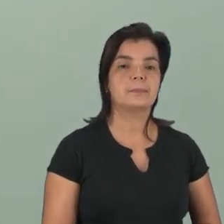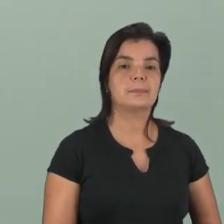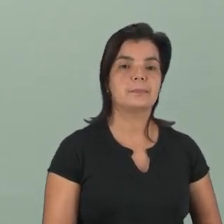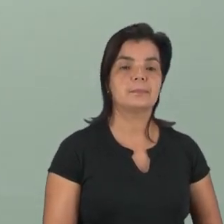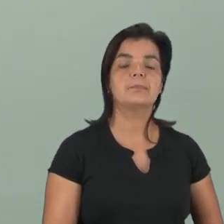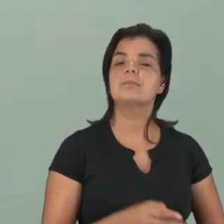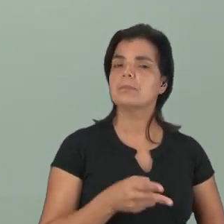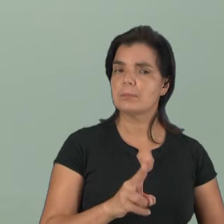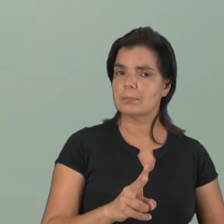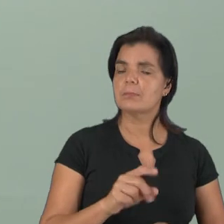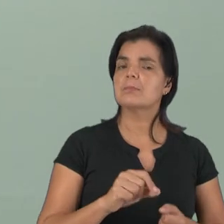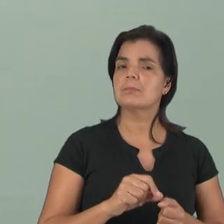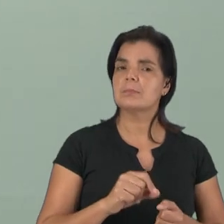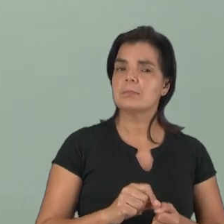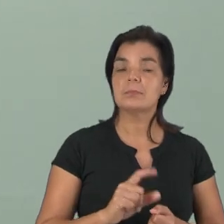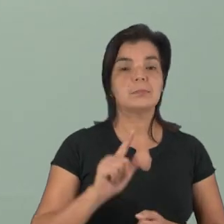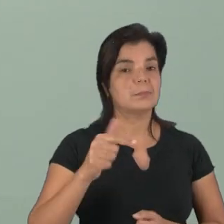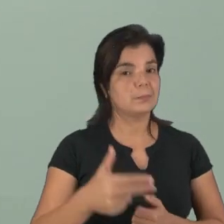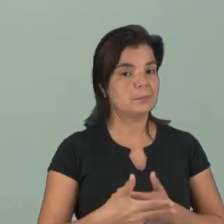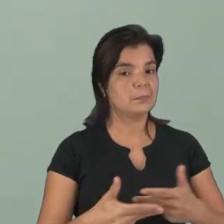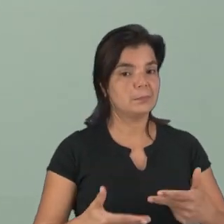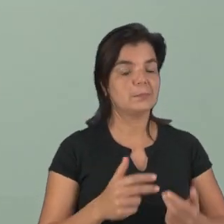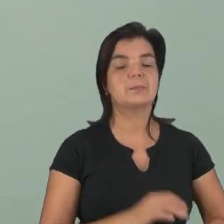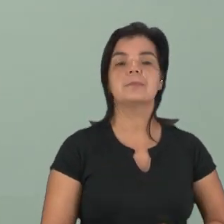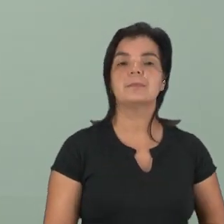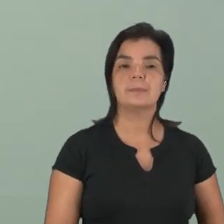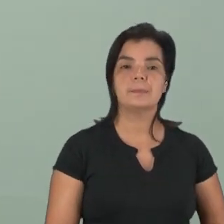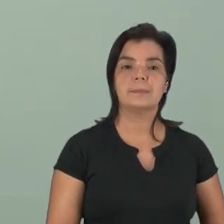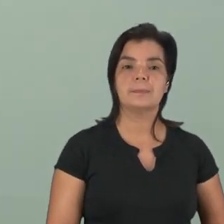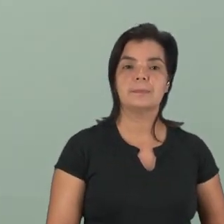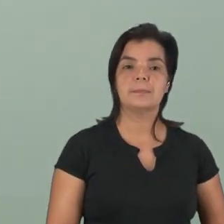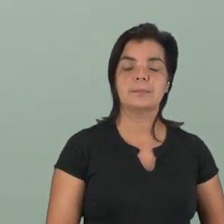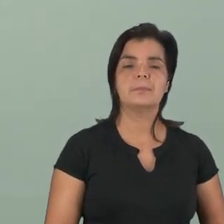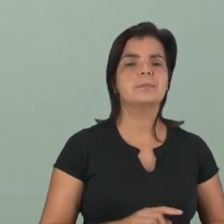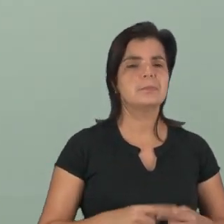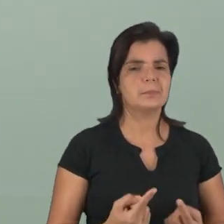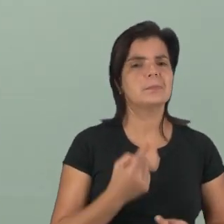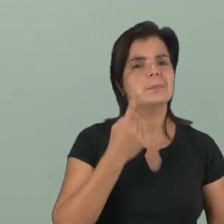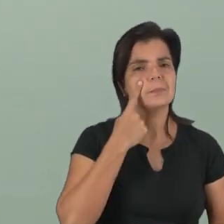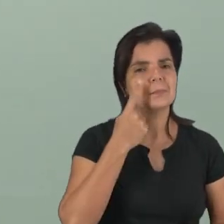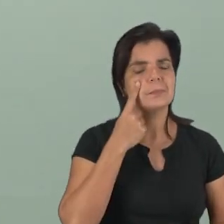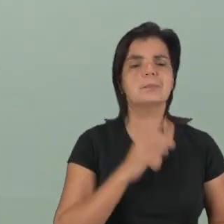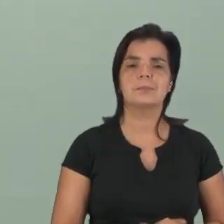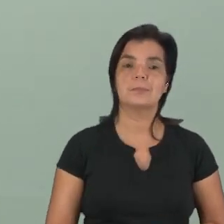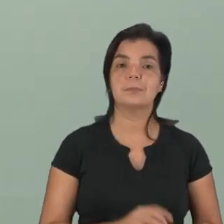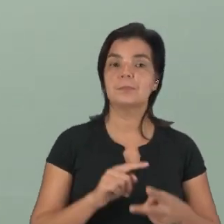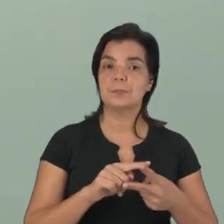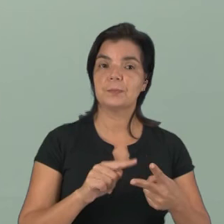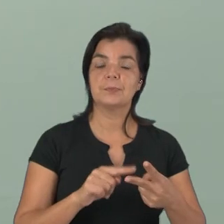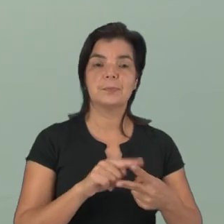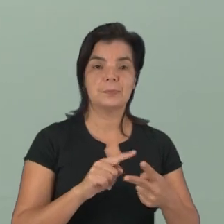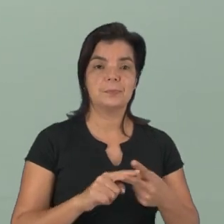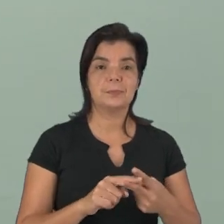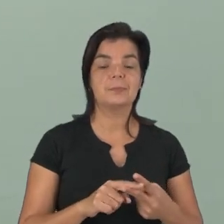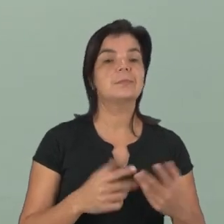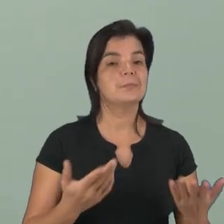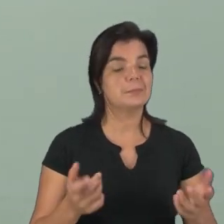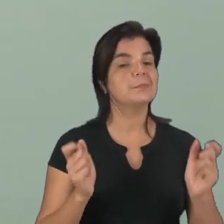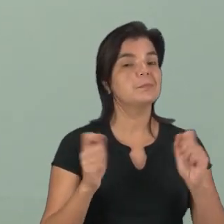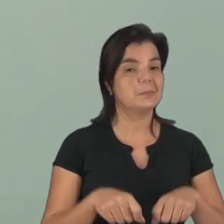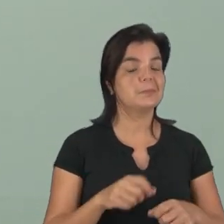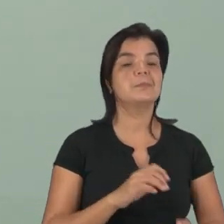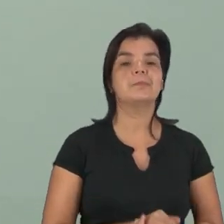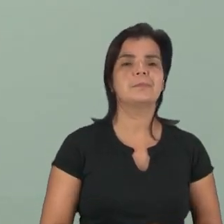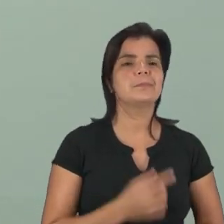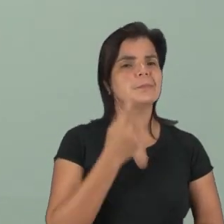ele continuou fazendo ou transações certo mas vamos ficar só com essas duas Para que assim